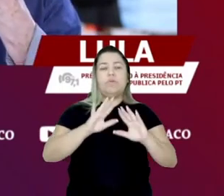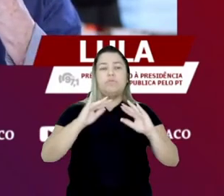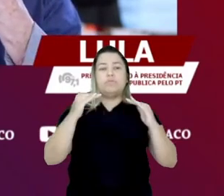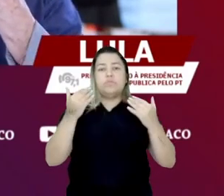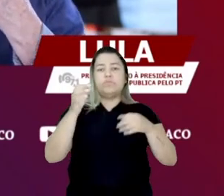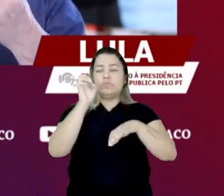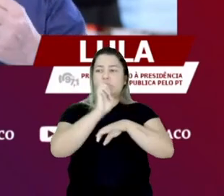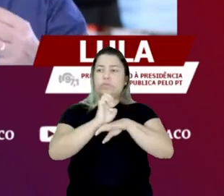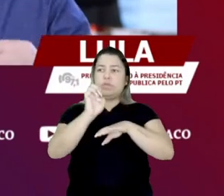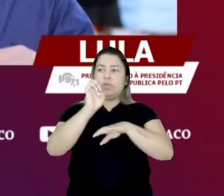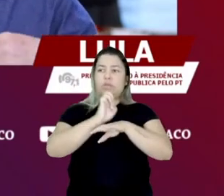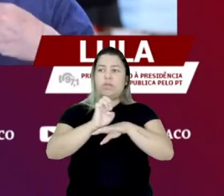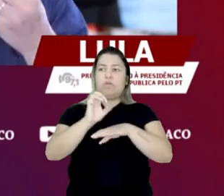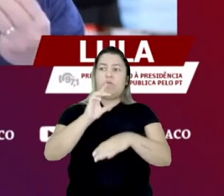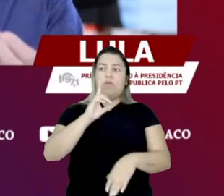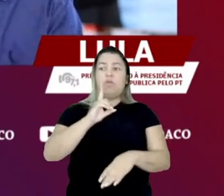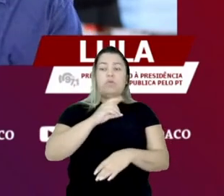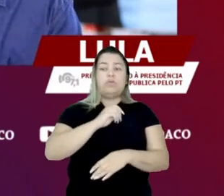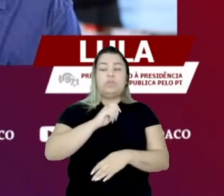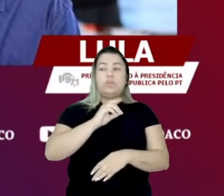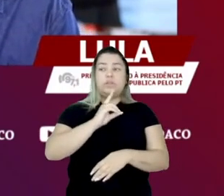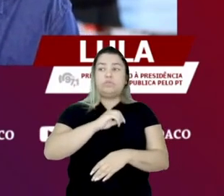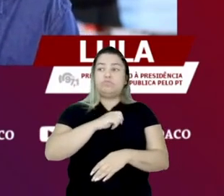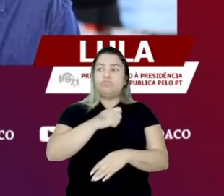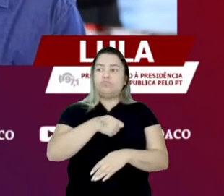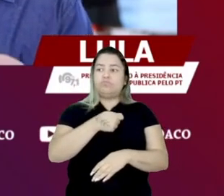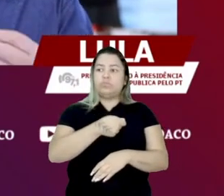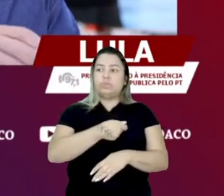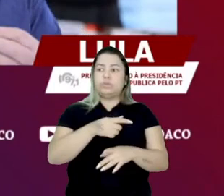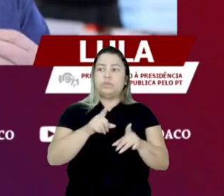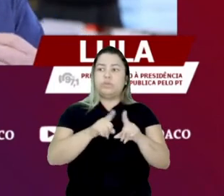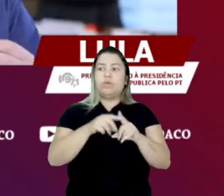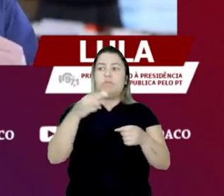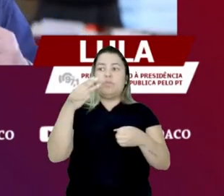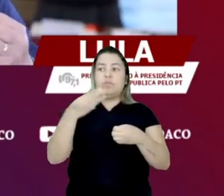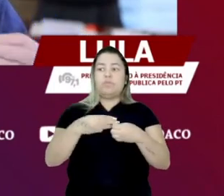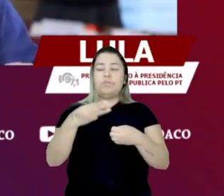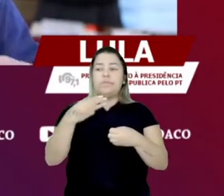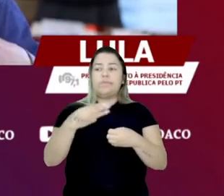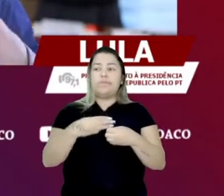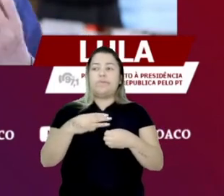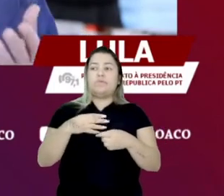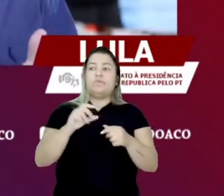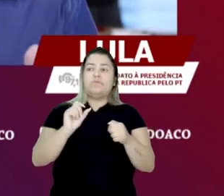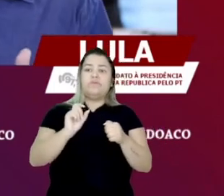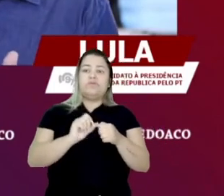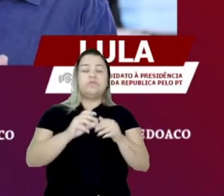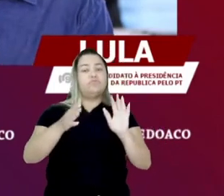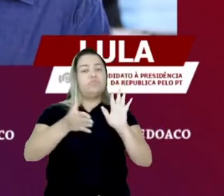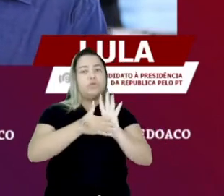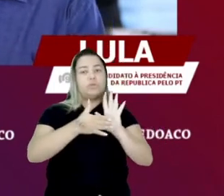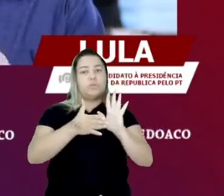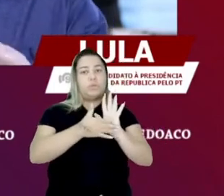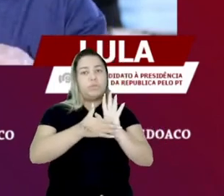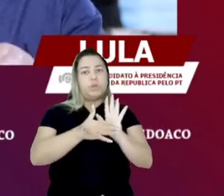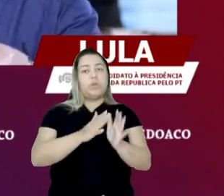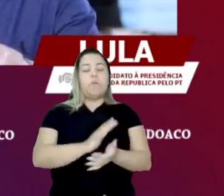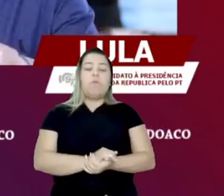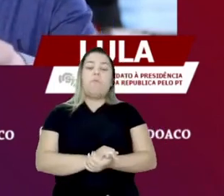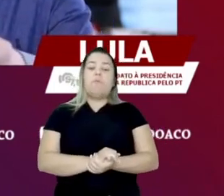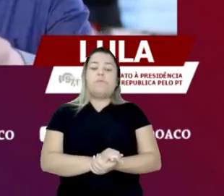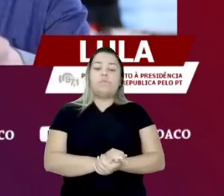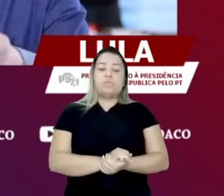municipal, essas propostas foram discutidas no âmbito estadual e essa proposta é levada para ser discutida a nível nacional. E na hora